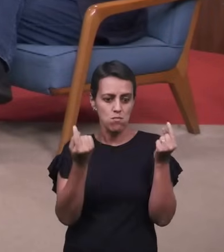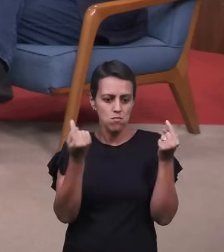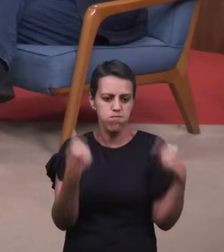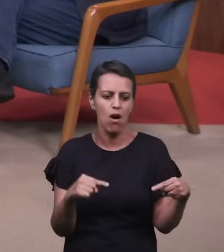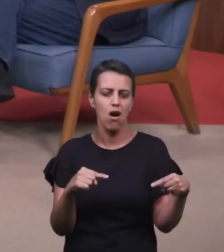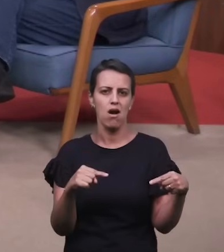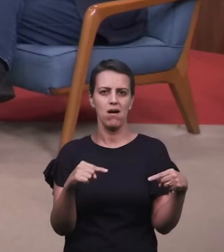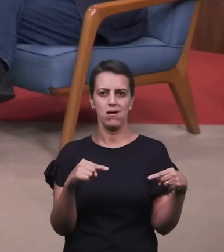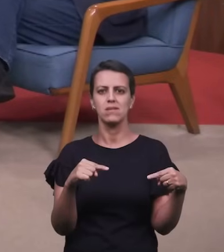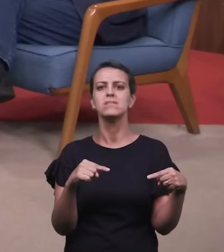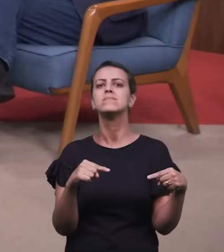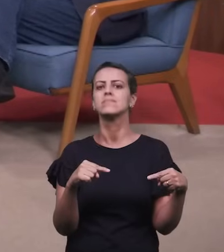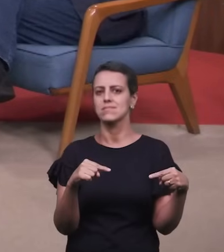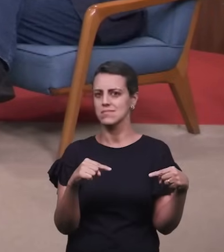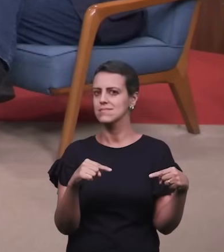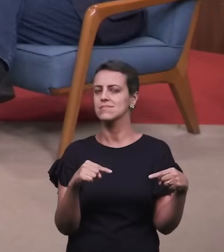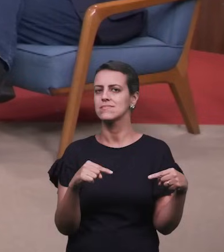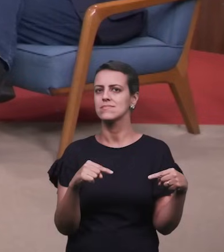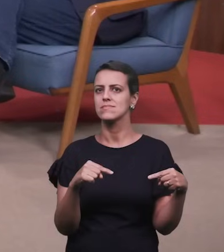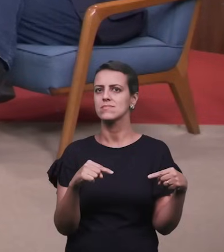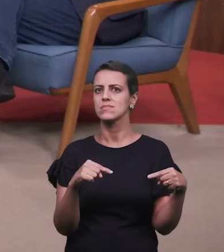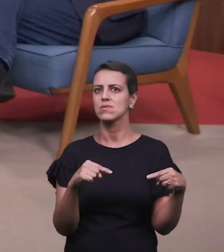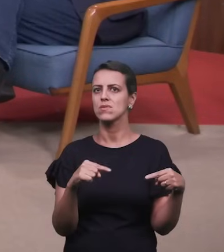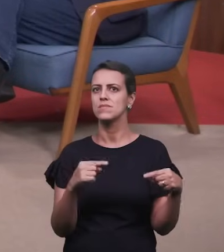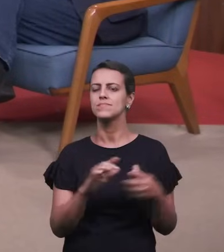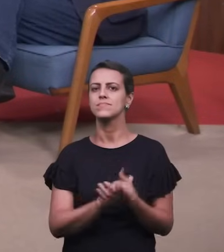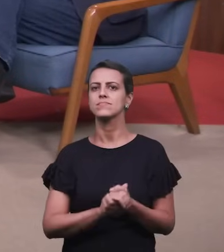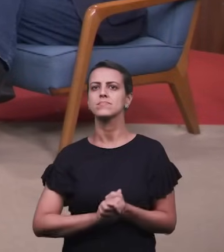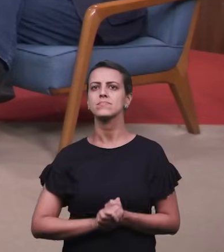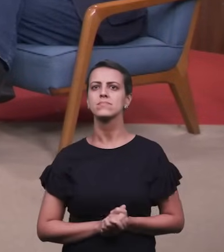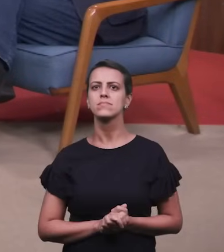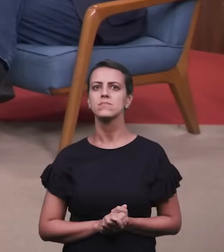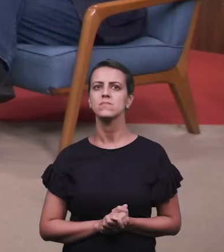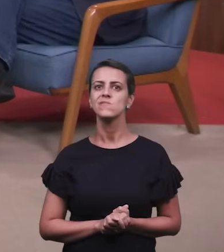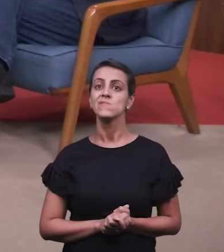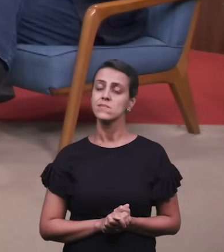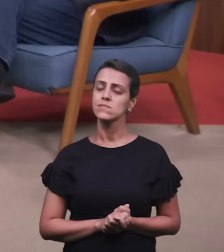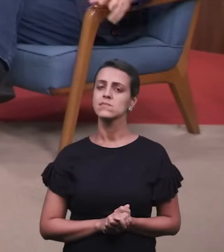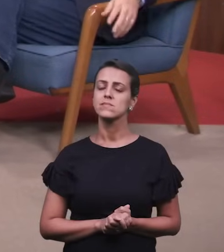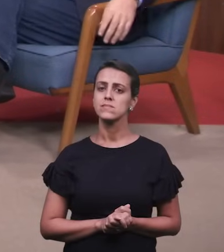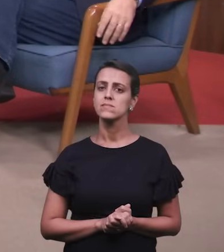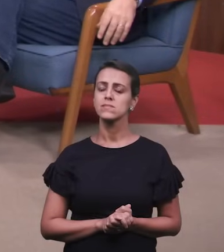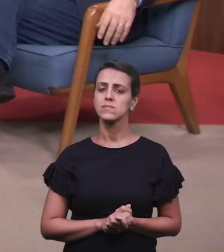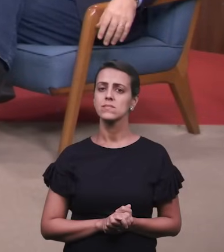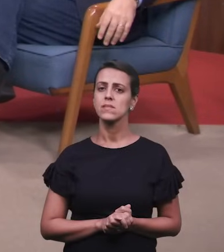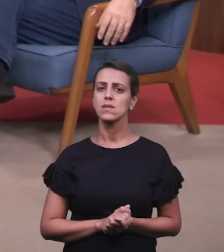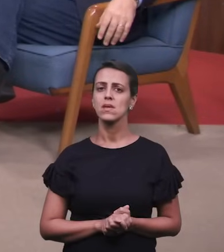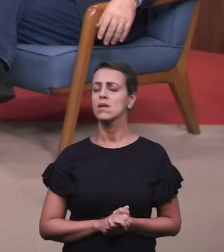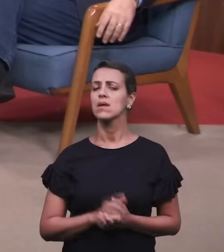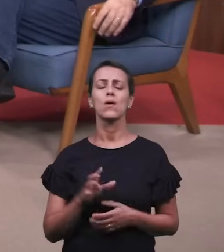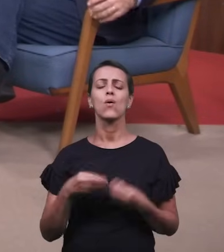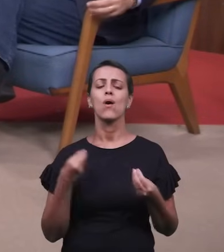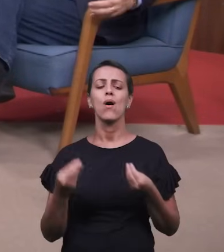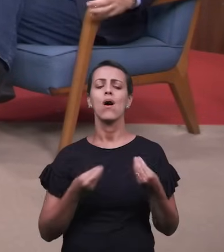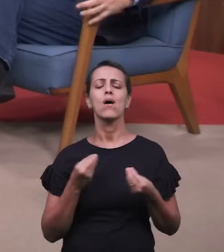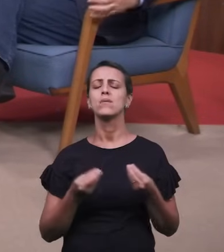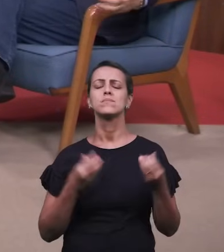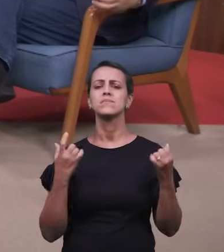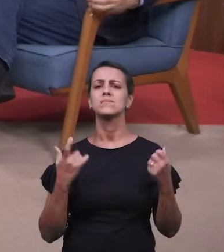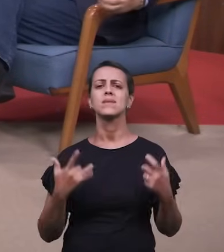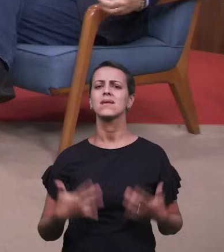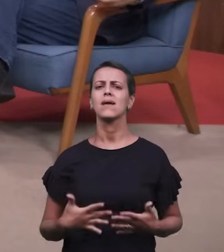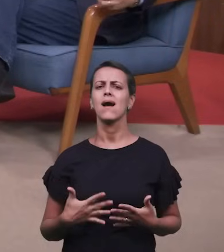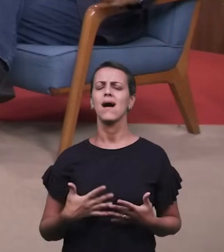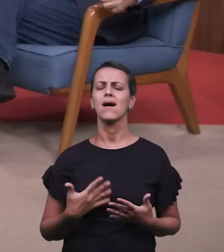uma reunião contra um poder legítimo, né? E isso foi colocado ali. Como é que a gente também